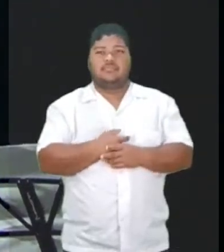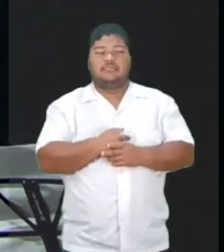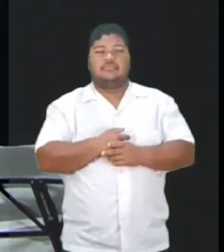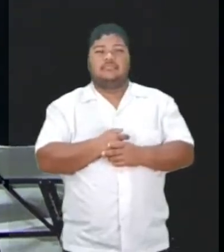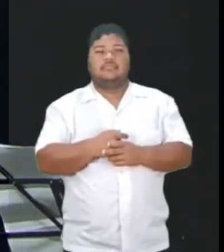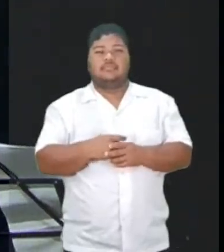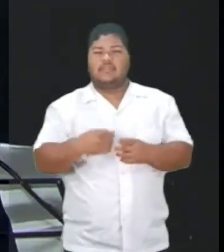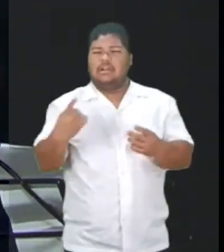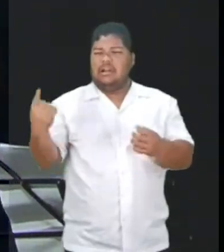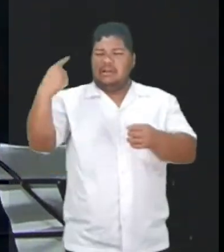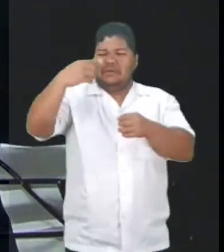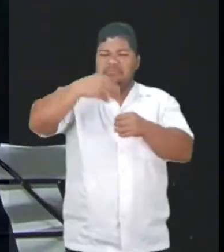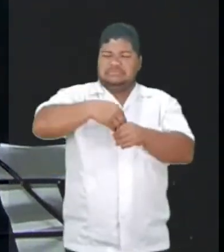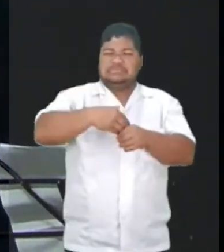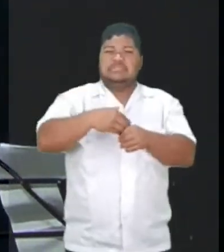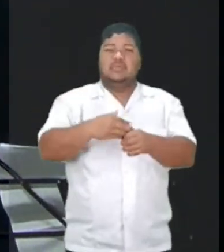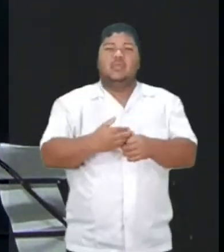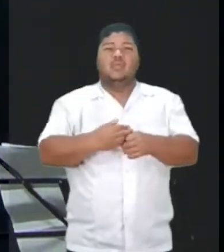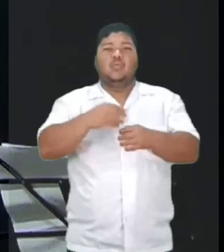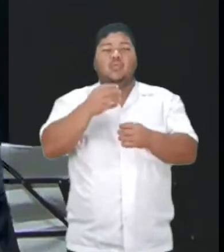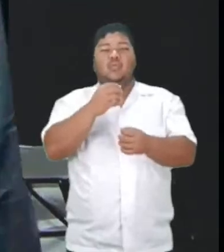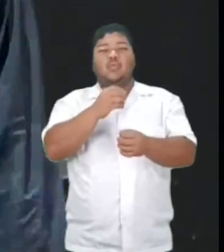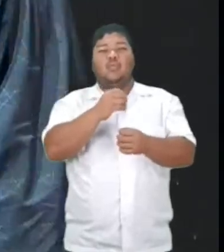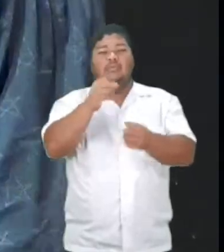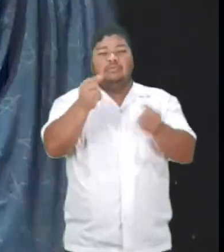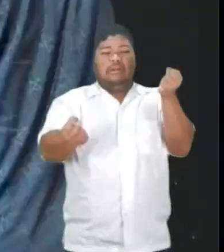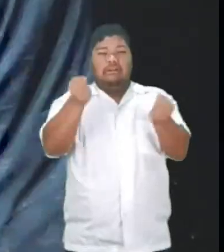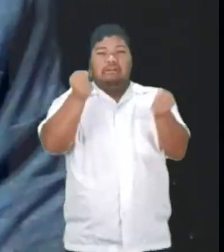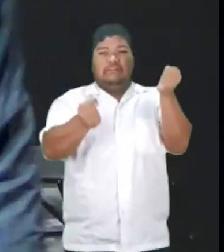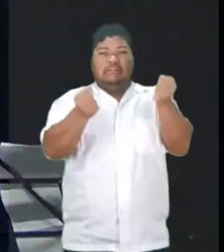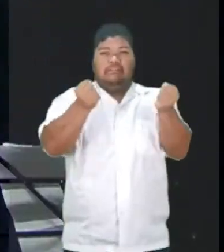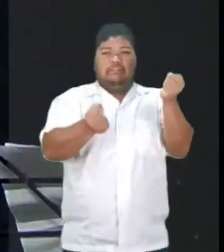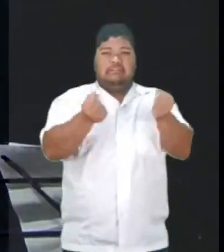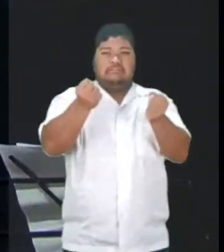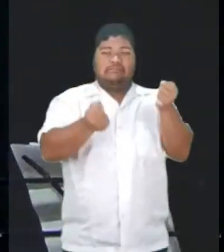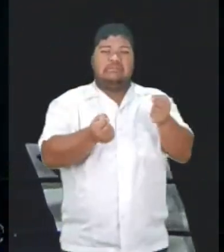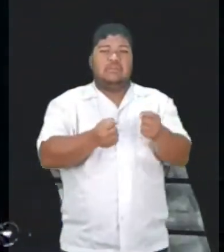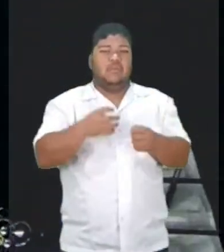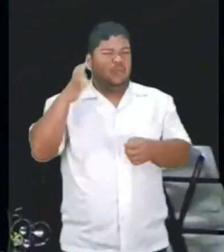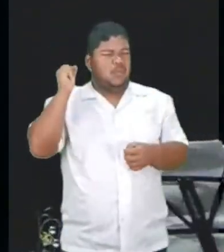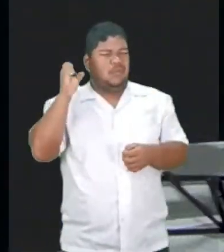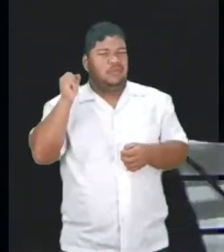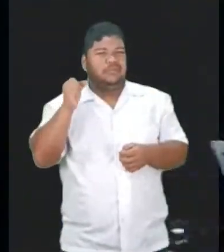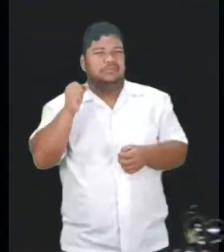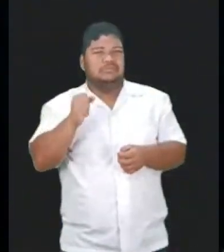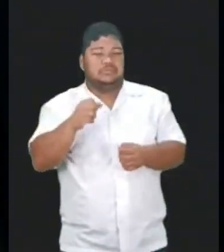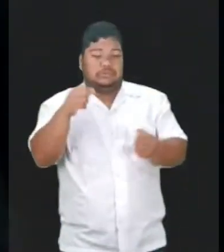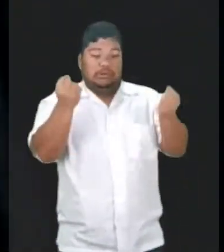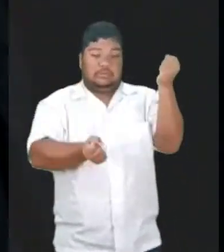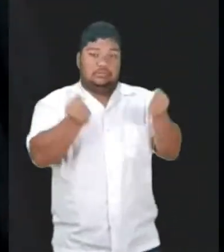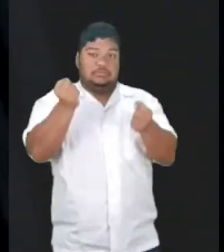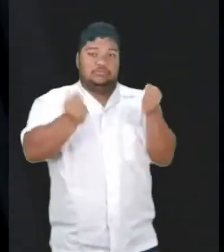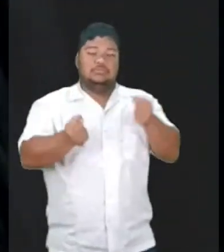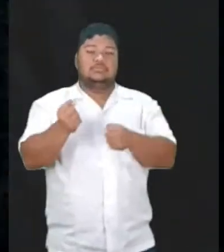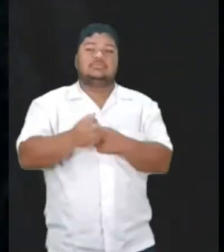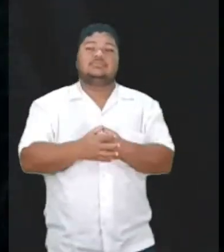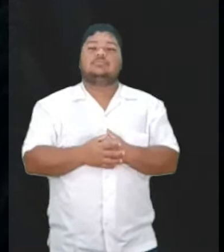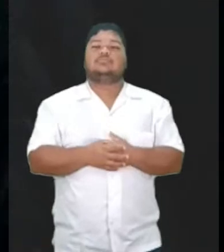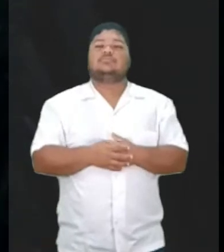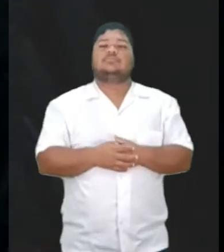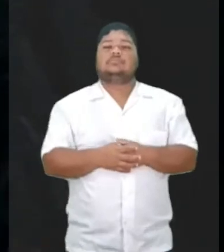parte. Acho que eu fiquei mais ou menos uma semana escutando no carro, não é? Não assistindo.